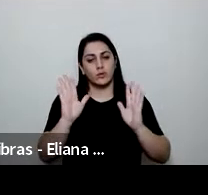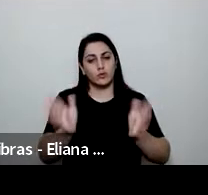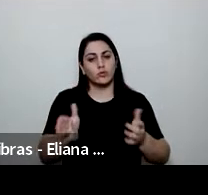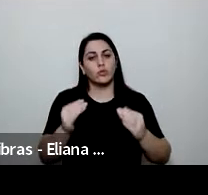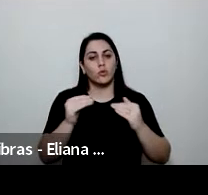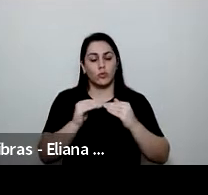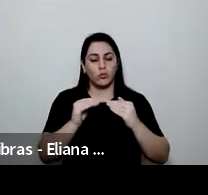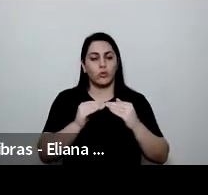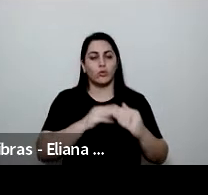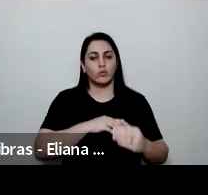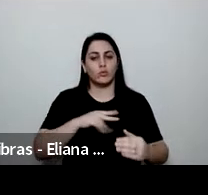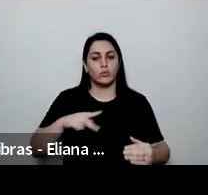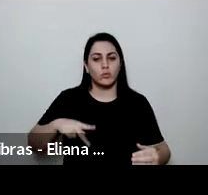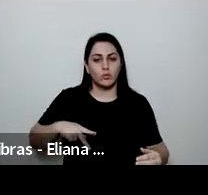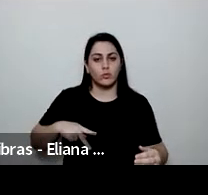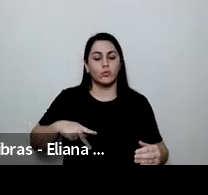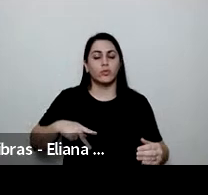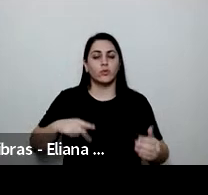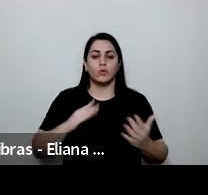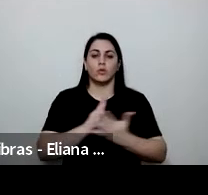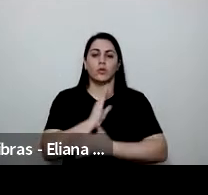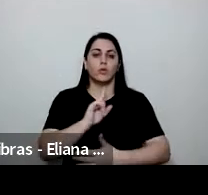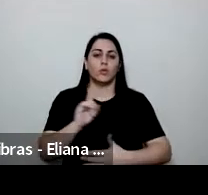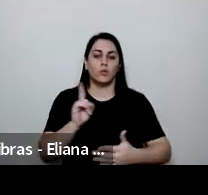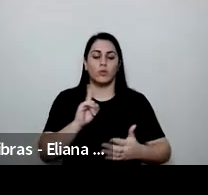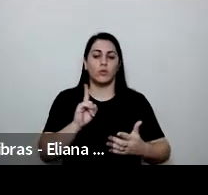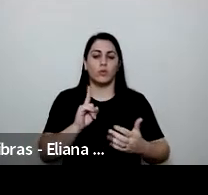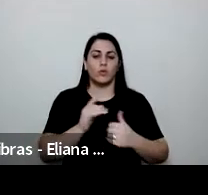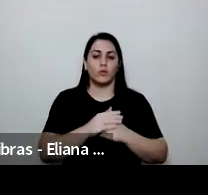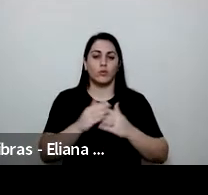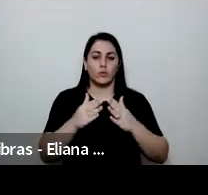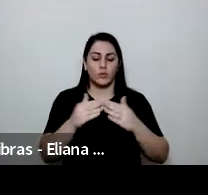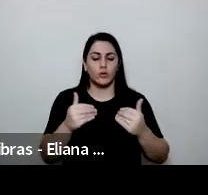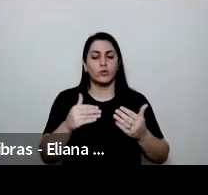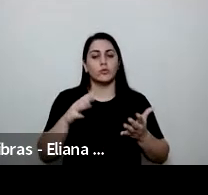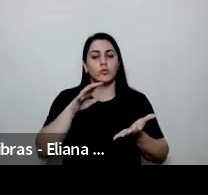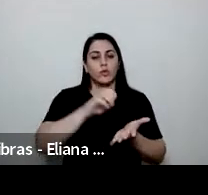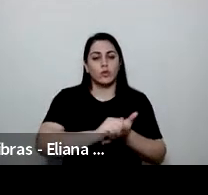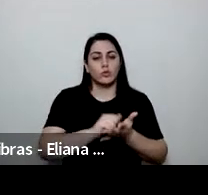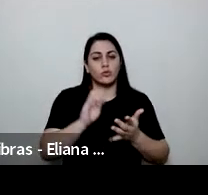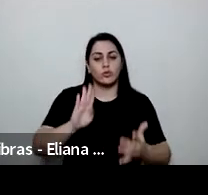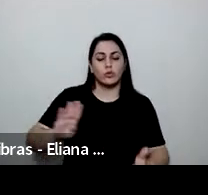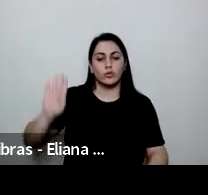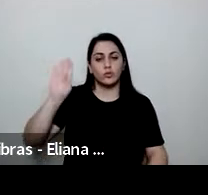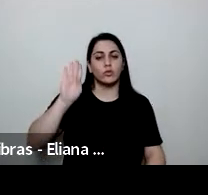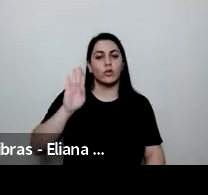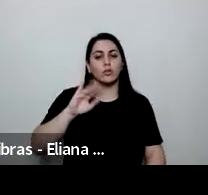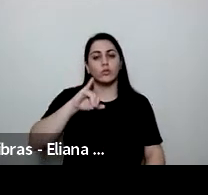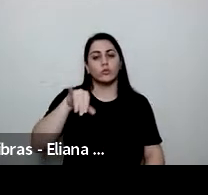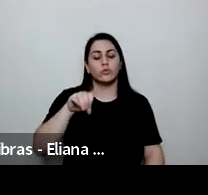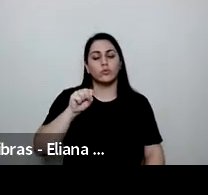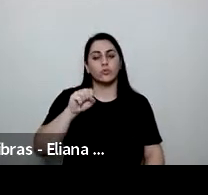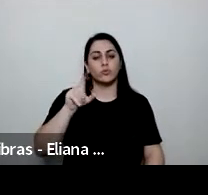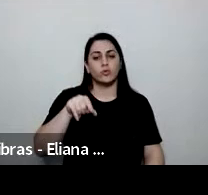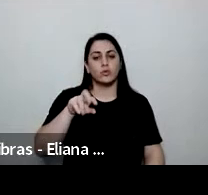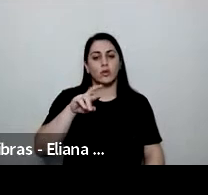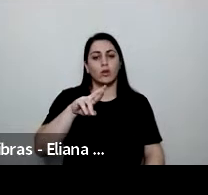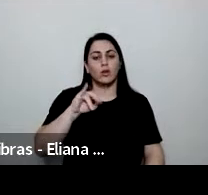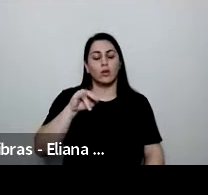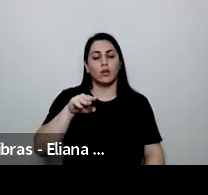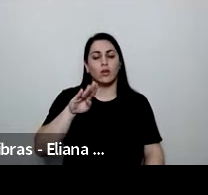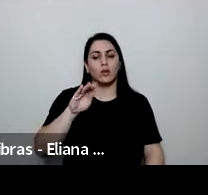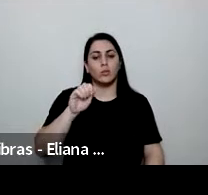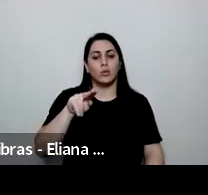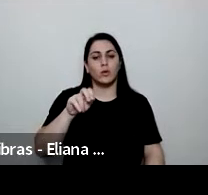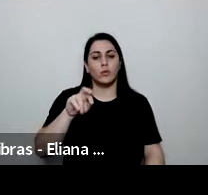com parecer ministerial indefiro o requerimento de registro de candidatura de José de Ribamar Sousa Sueli para concorrer ao cargo